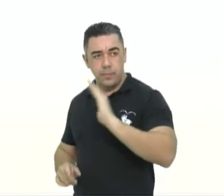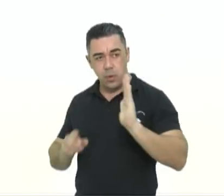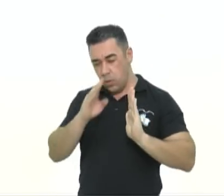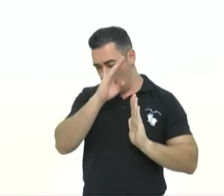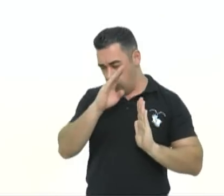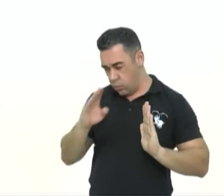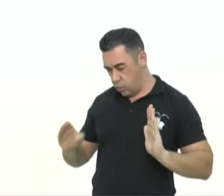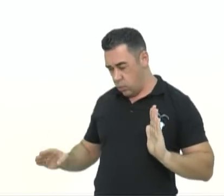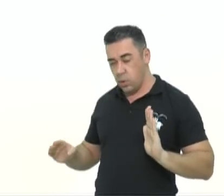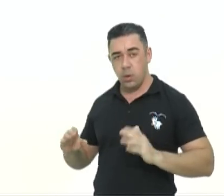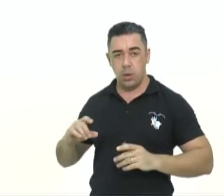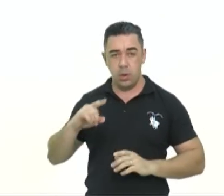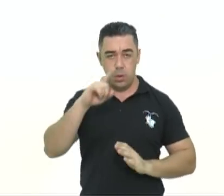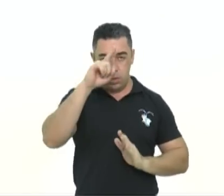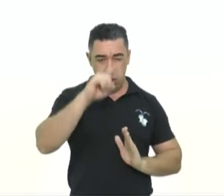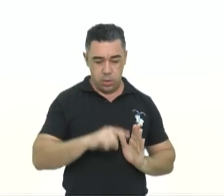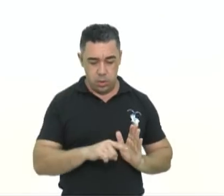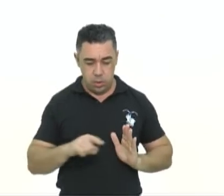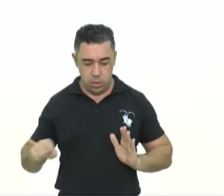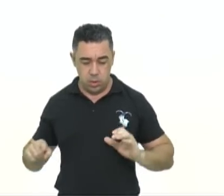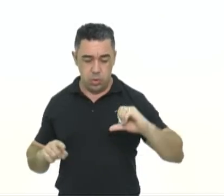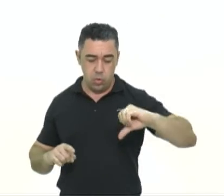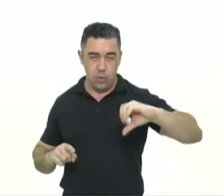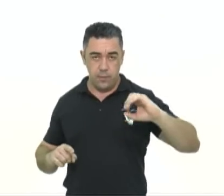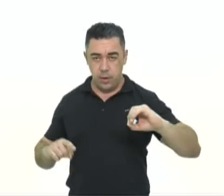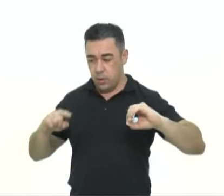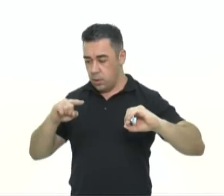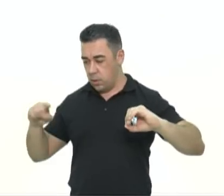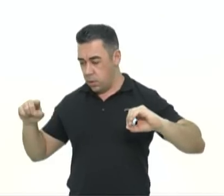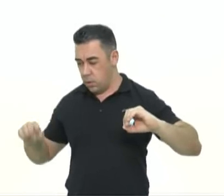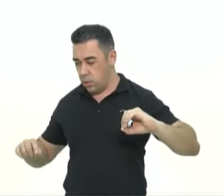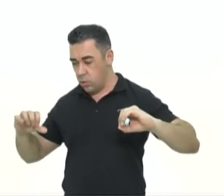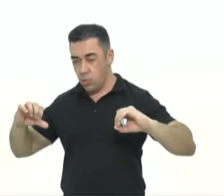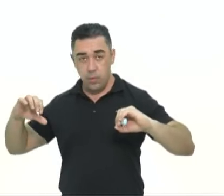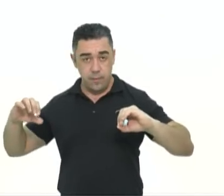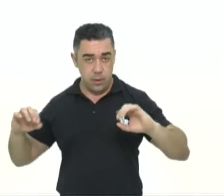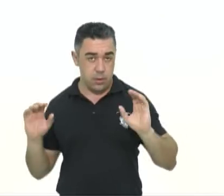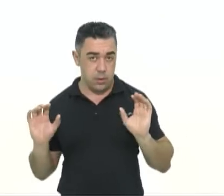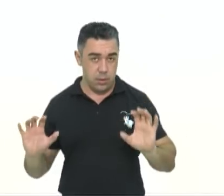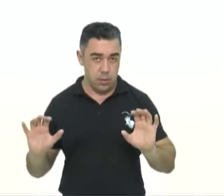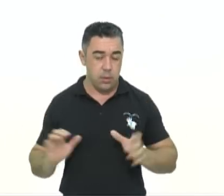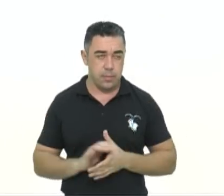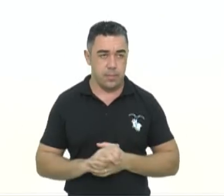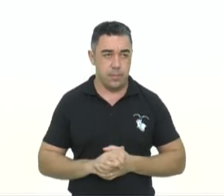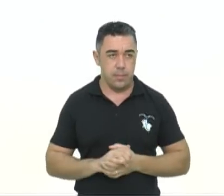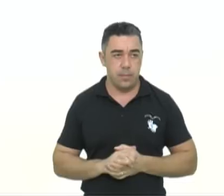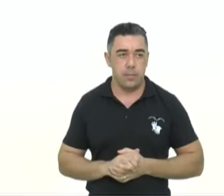ângulos de 90 graus nos dois, né, e as